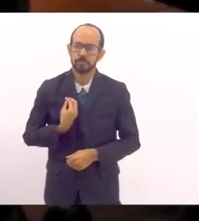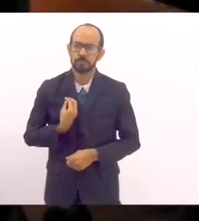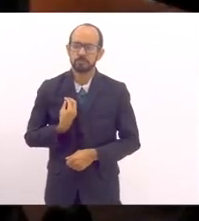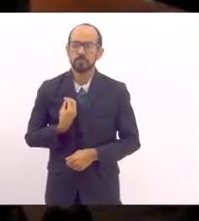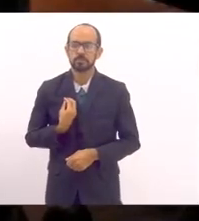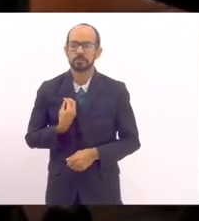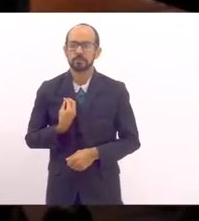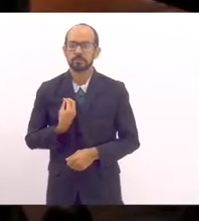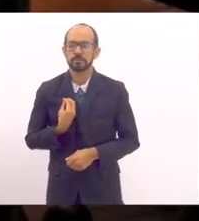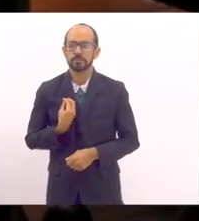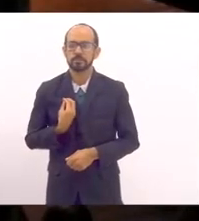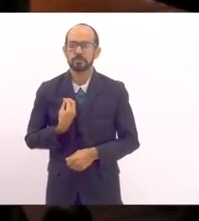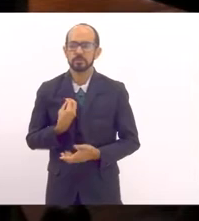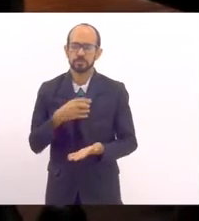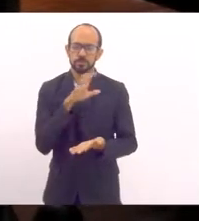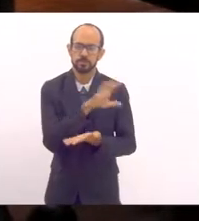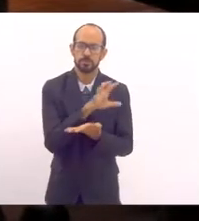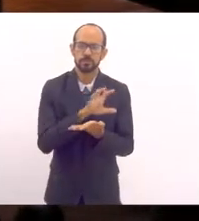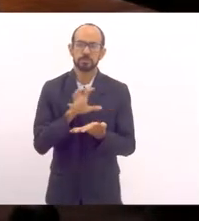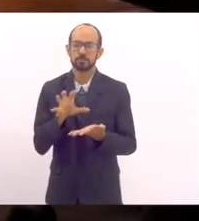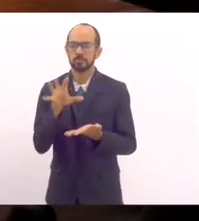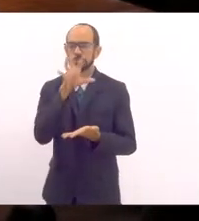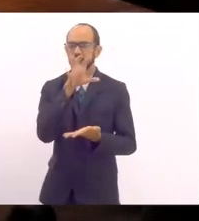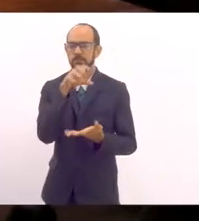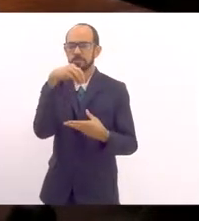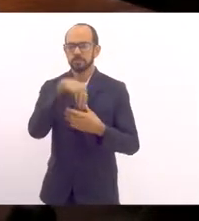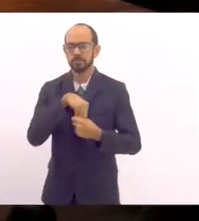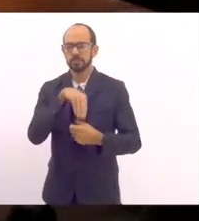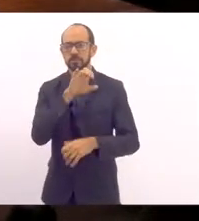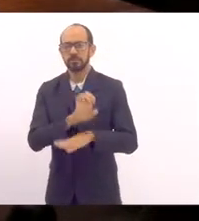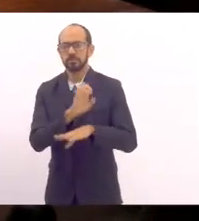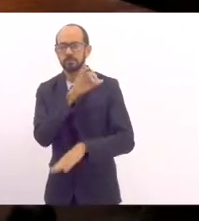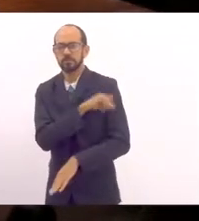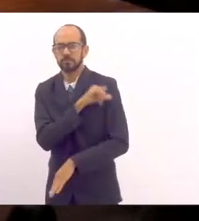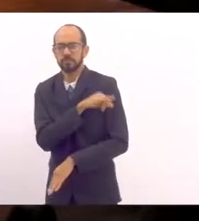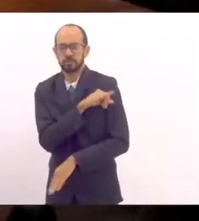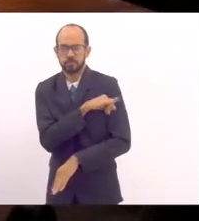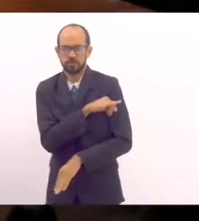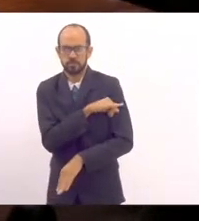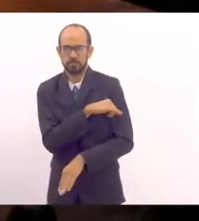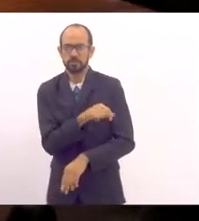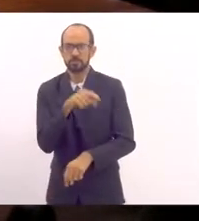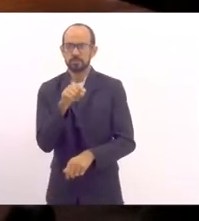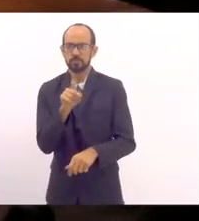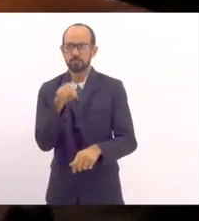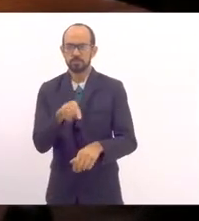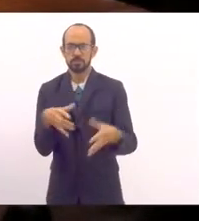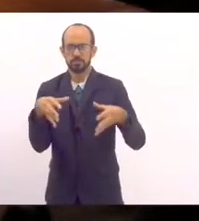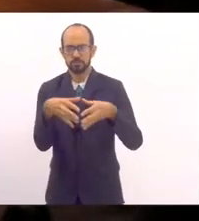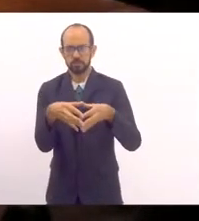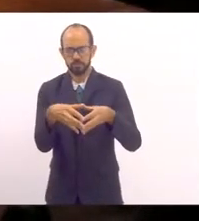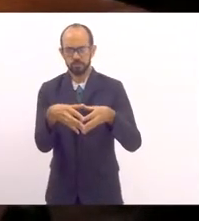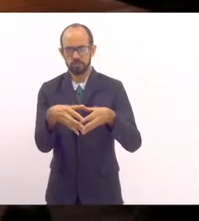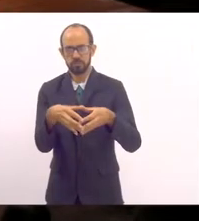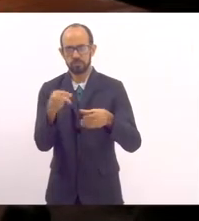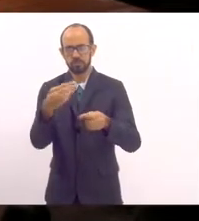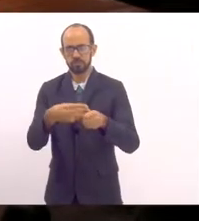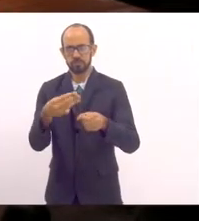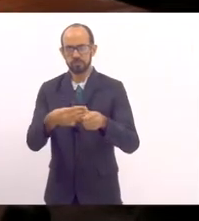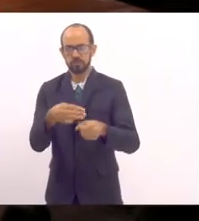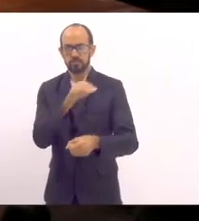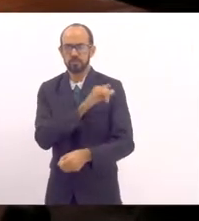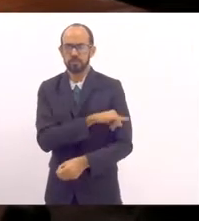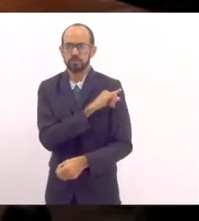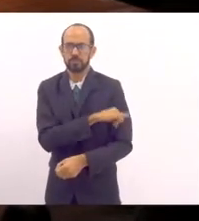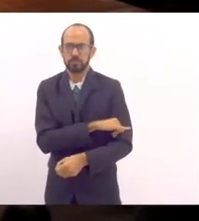de governança regional e outros entes que representem o coletivo de municípios do Estado do Rio de Janeiro. A